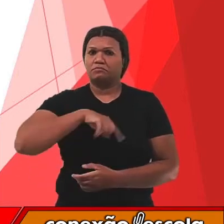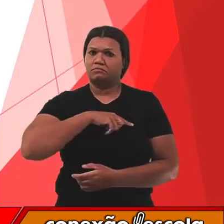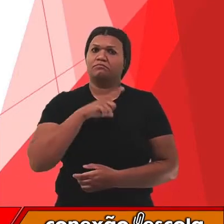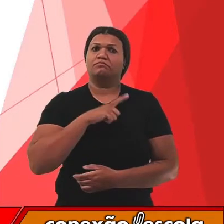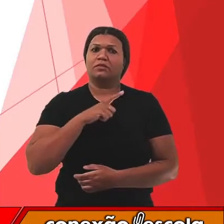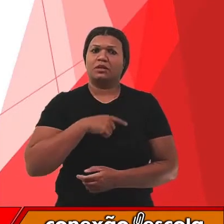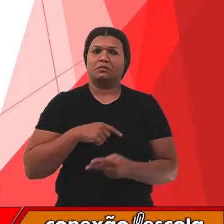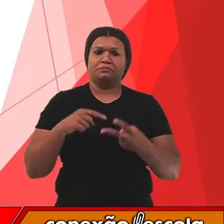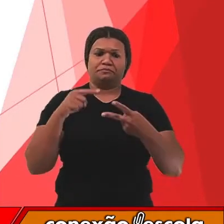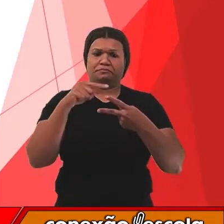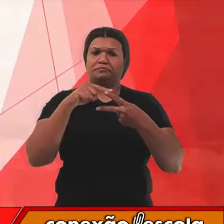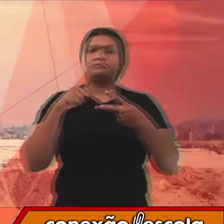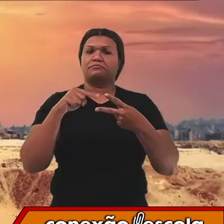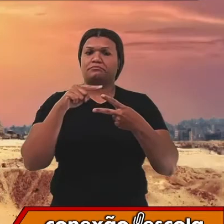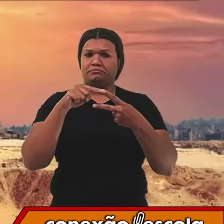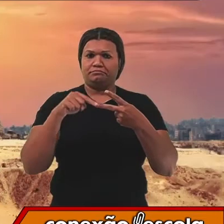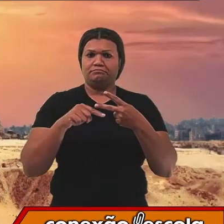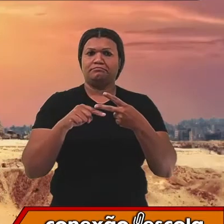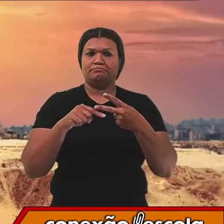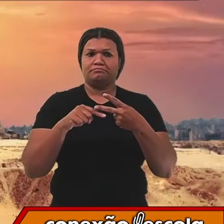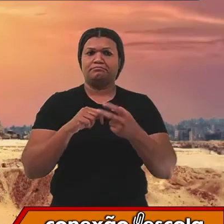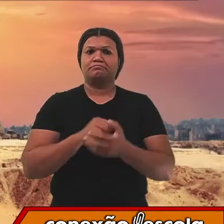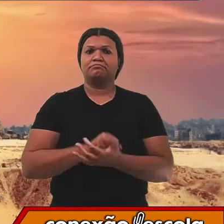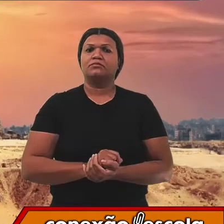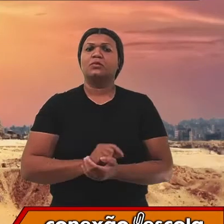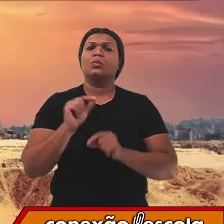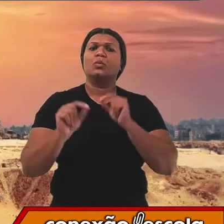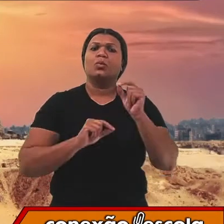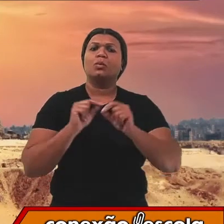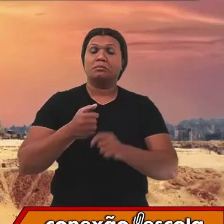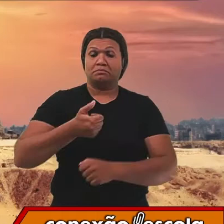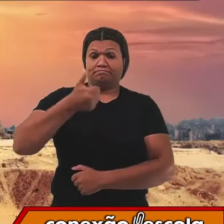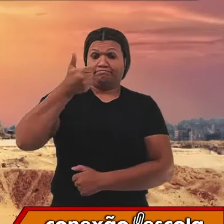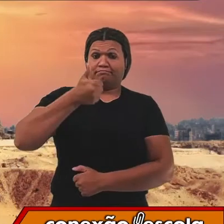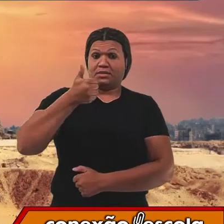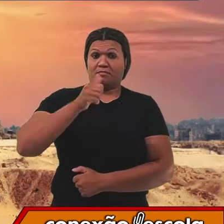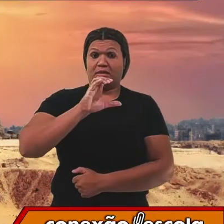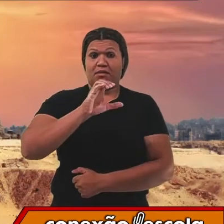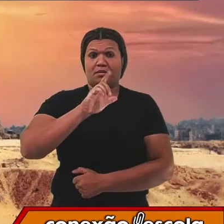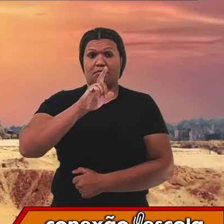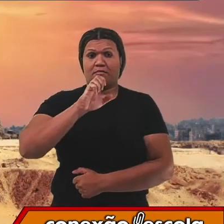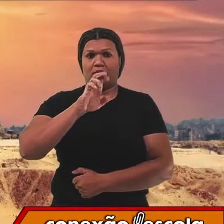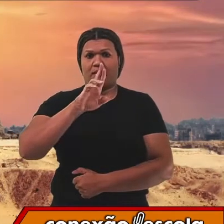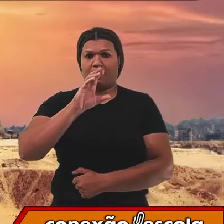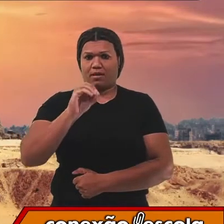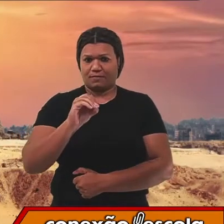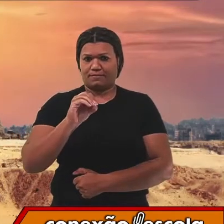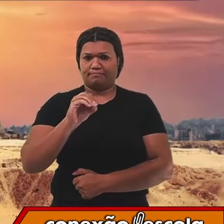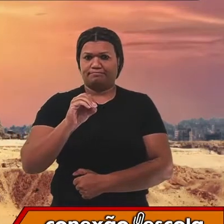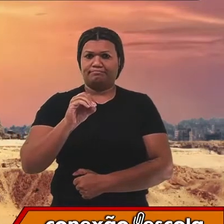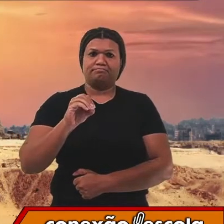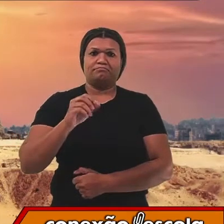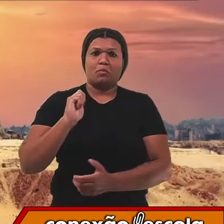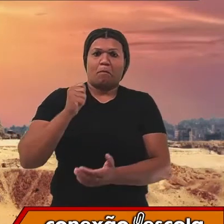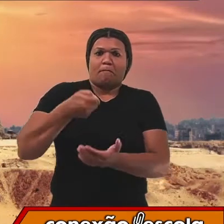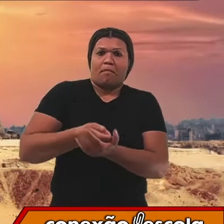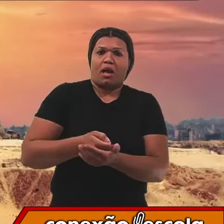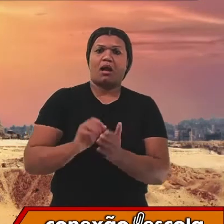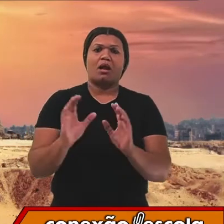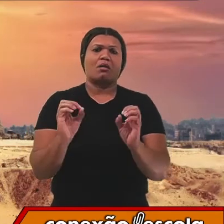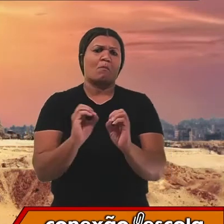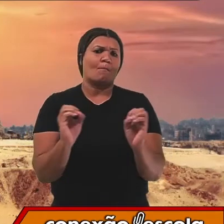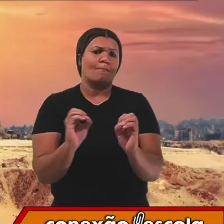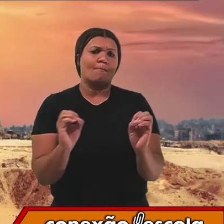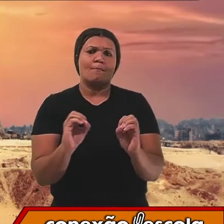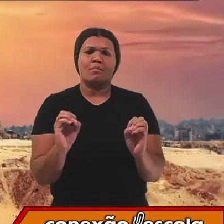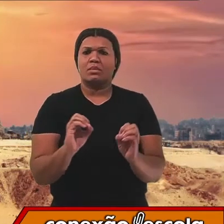2 estados, clero e nobreza, com isenção de impostos. Não pagavam